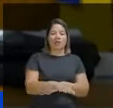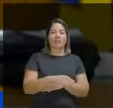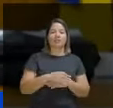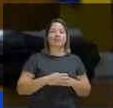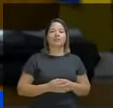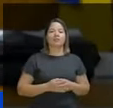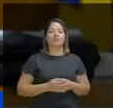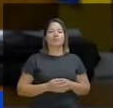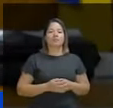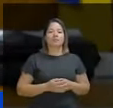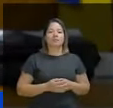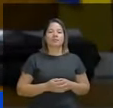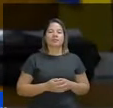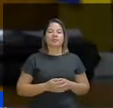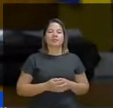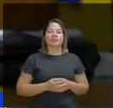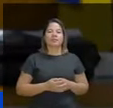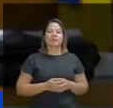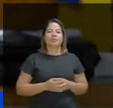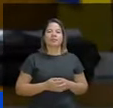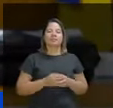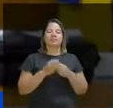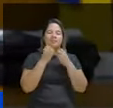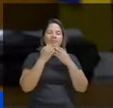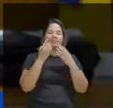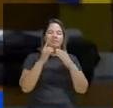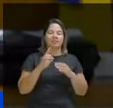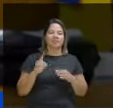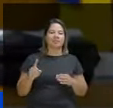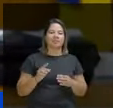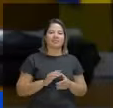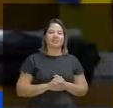judiciária, tá? Todos um bom resto de dia e até amanhã, se Deus quiser.